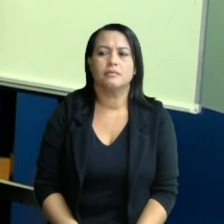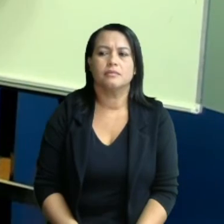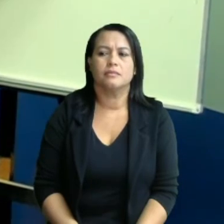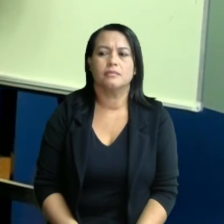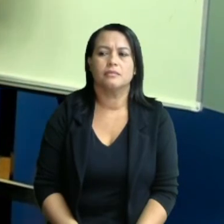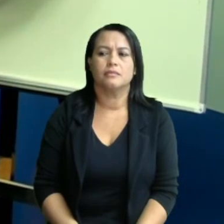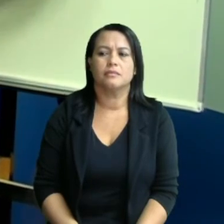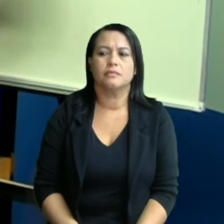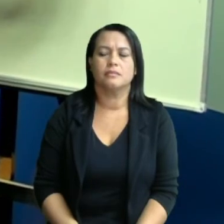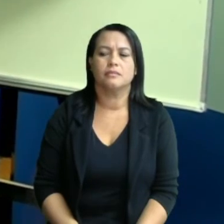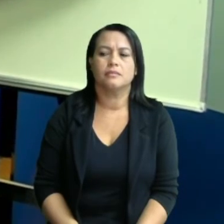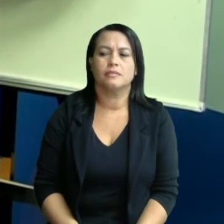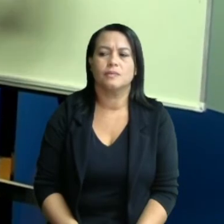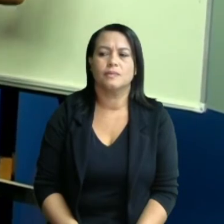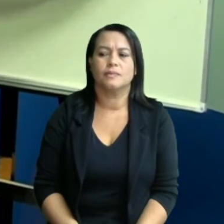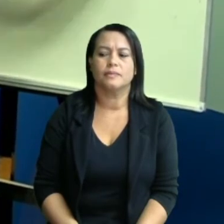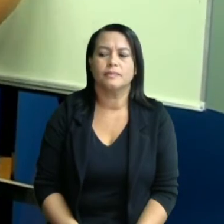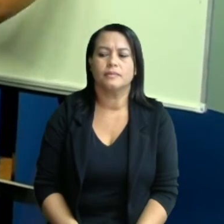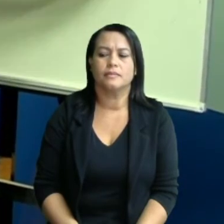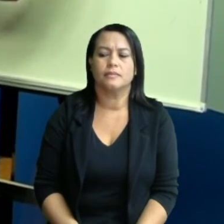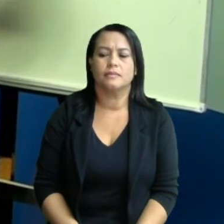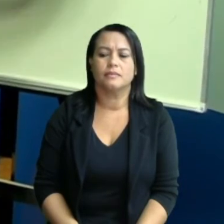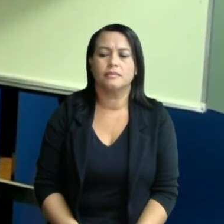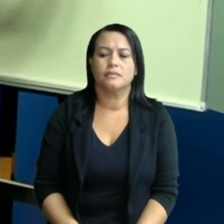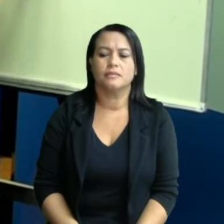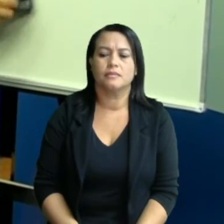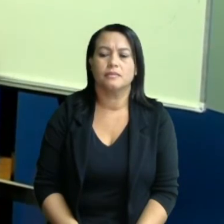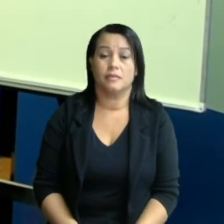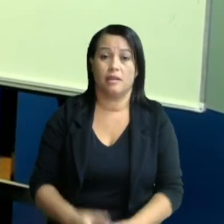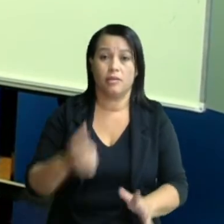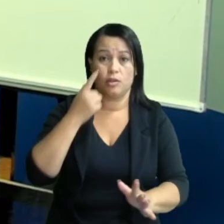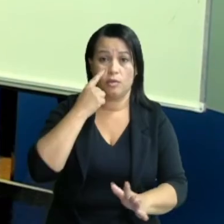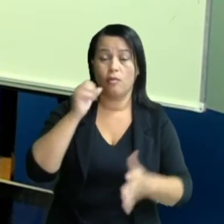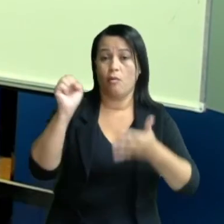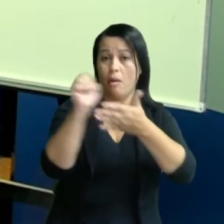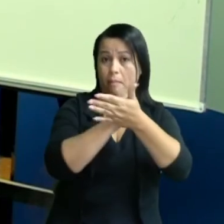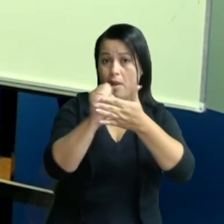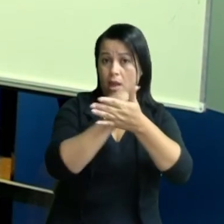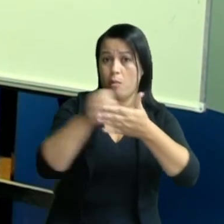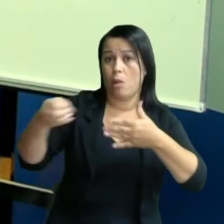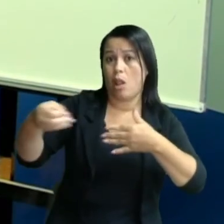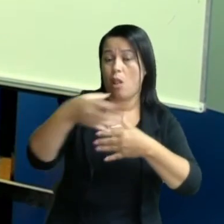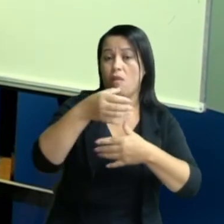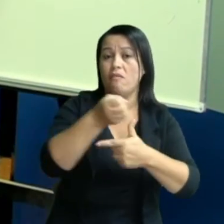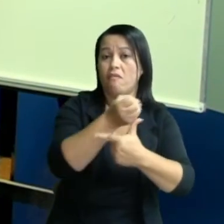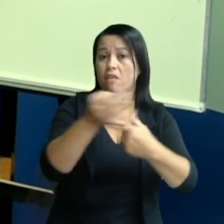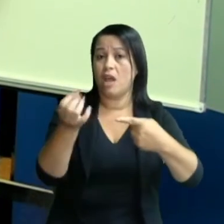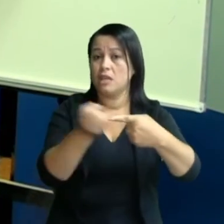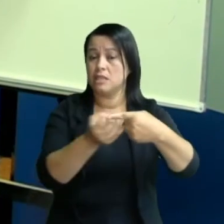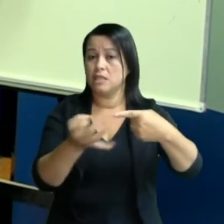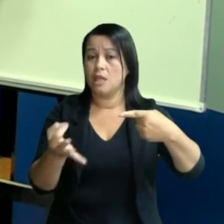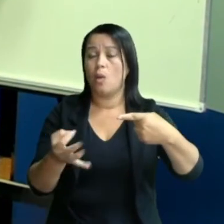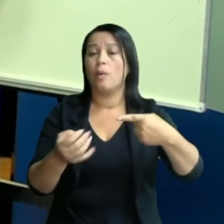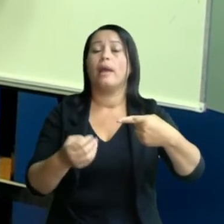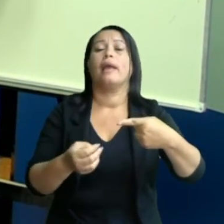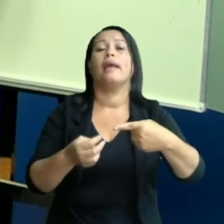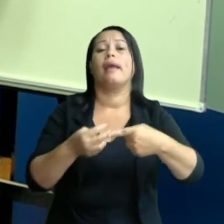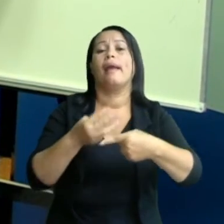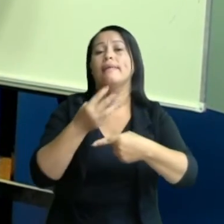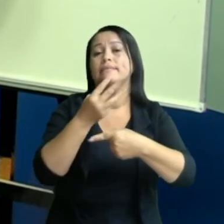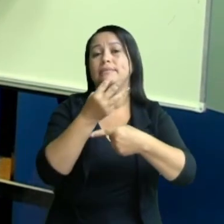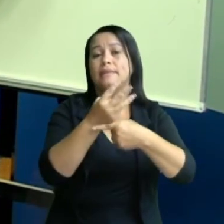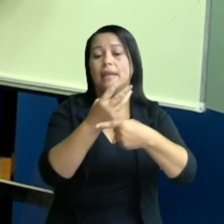Vou apagar esse aqui. Vou botar minha nova fração, que é